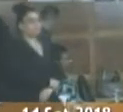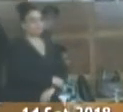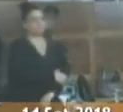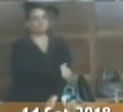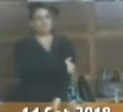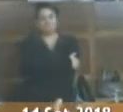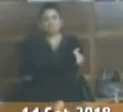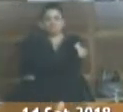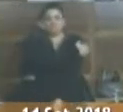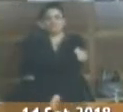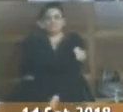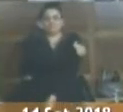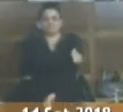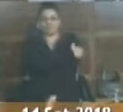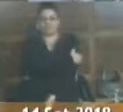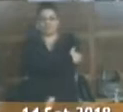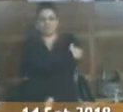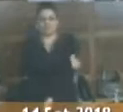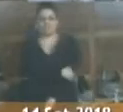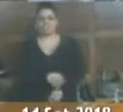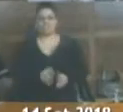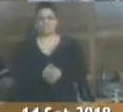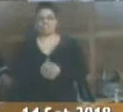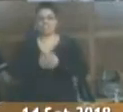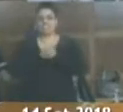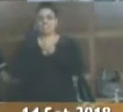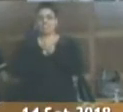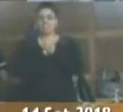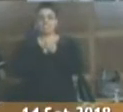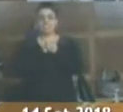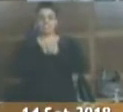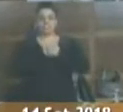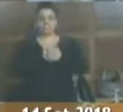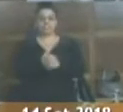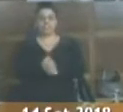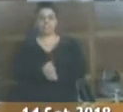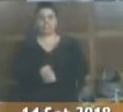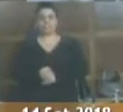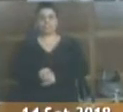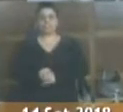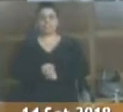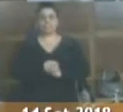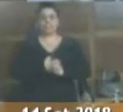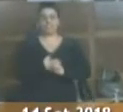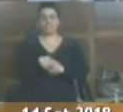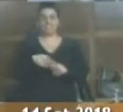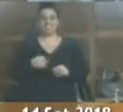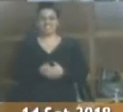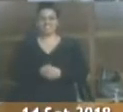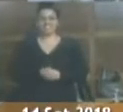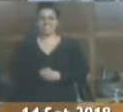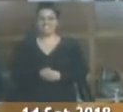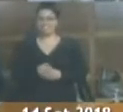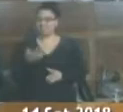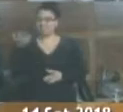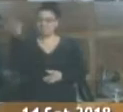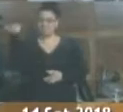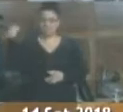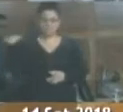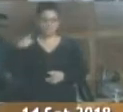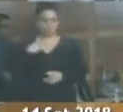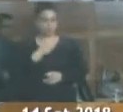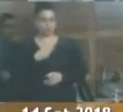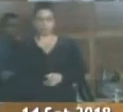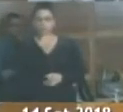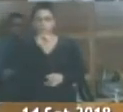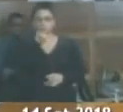de operação desse animal, né? Naquela época, o Jonas, que está aqui